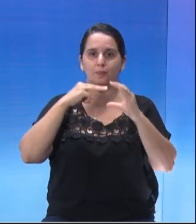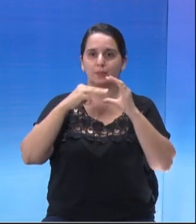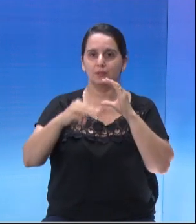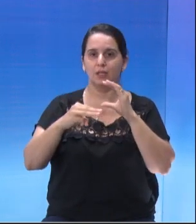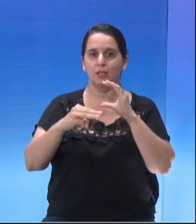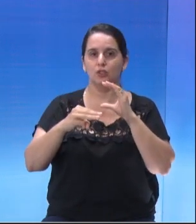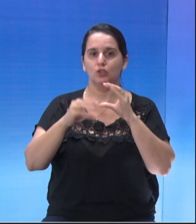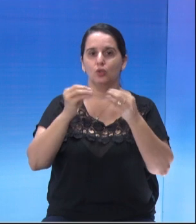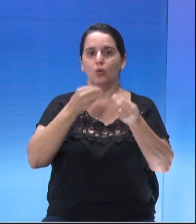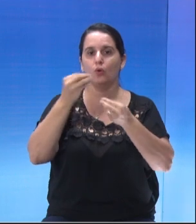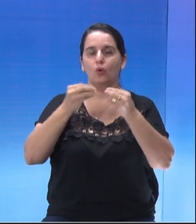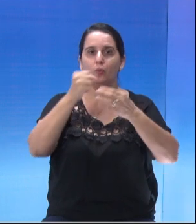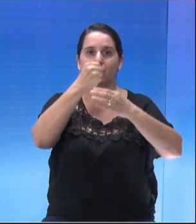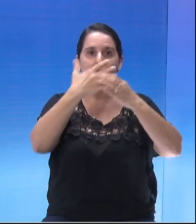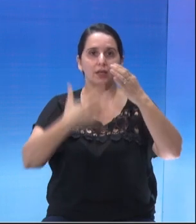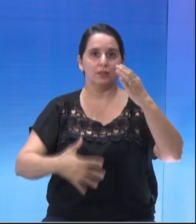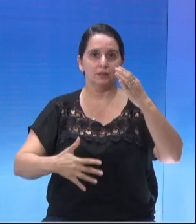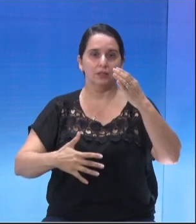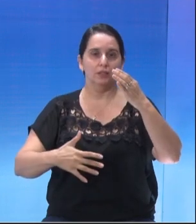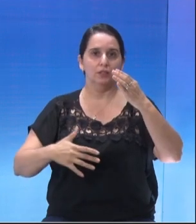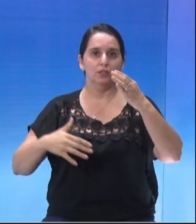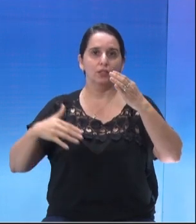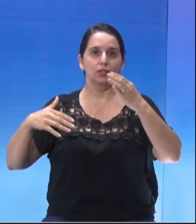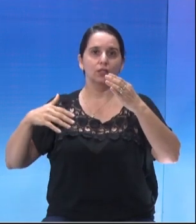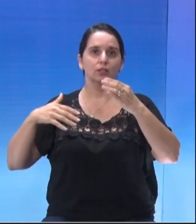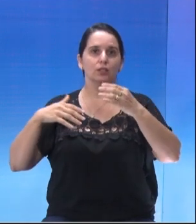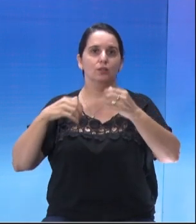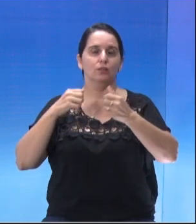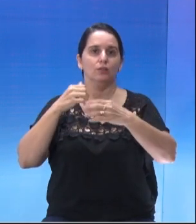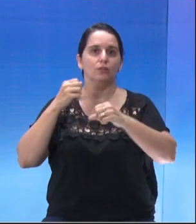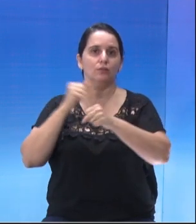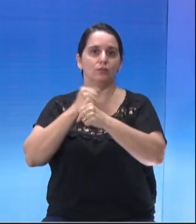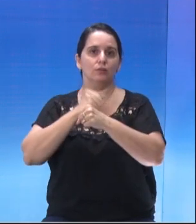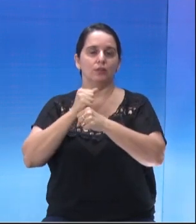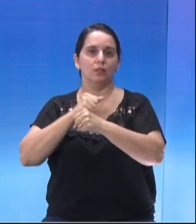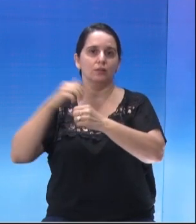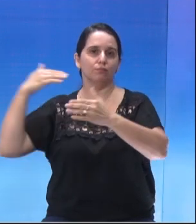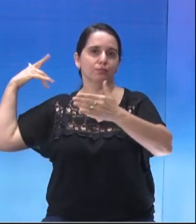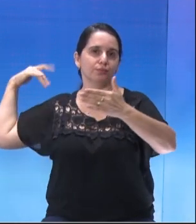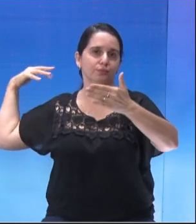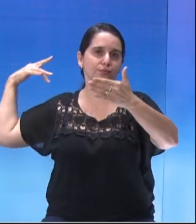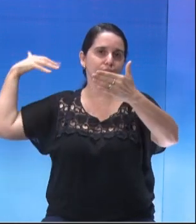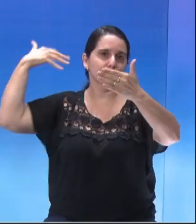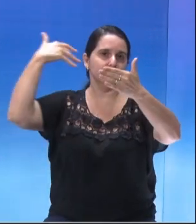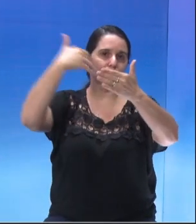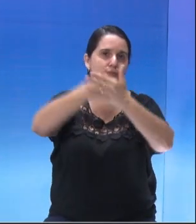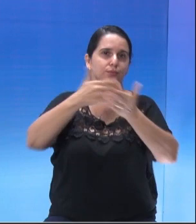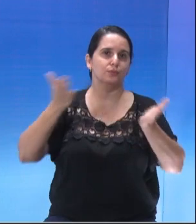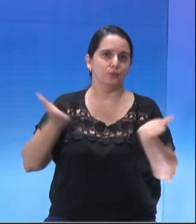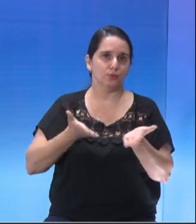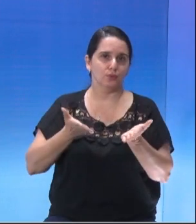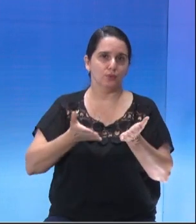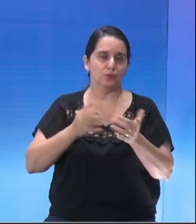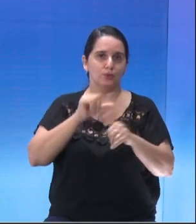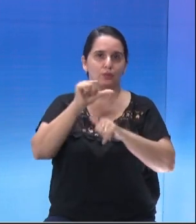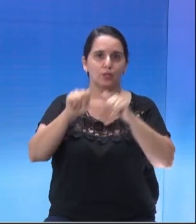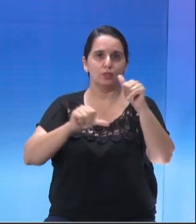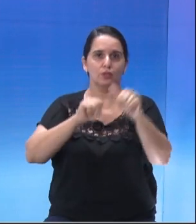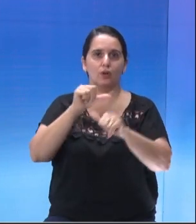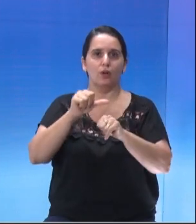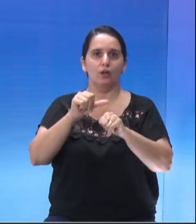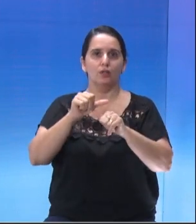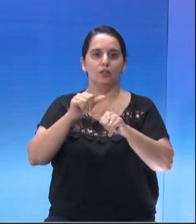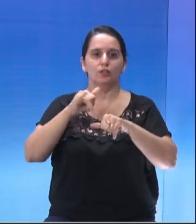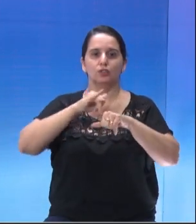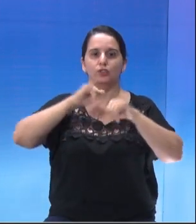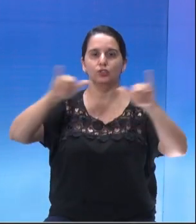como característica que perdura ao longo dos tempos, daquela época a hoje, né? Que é o compartilhamento de informações. Então,